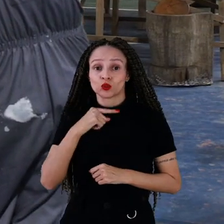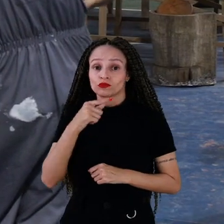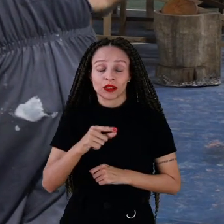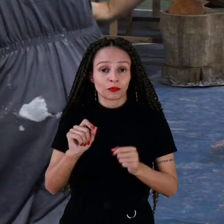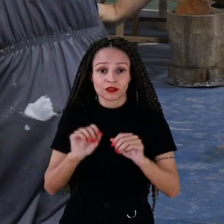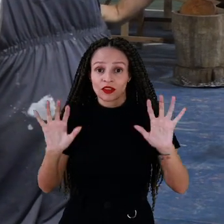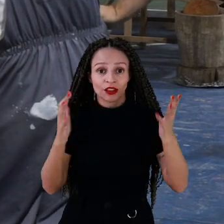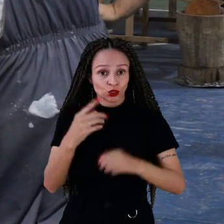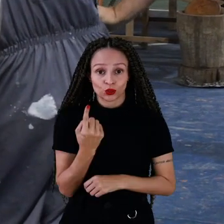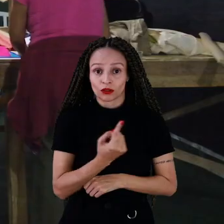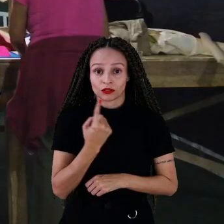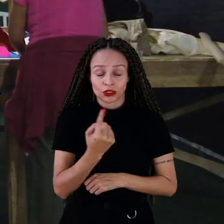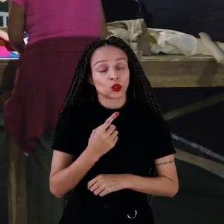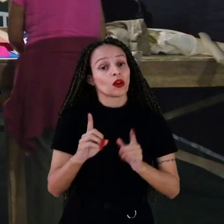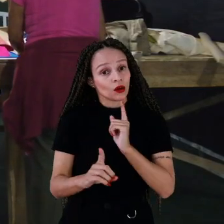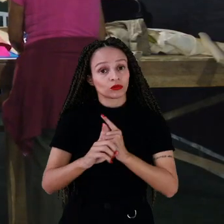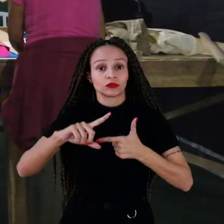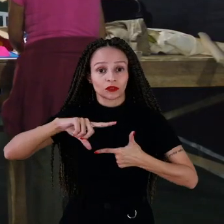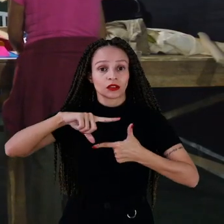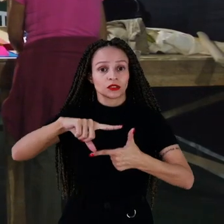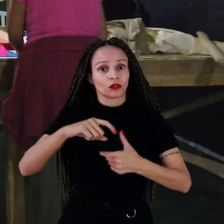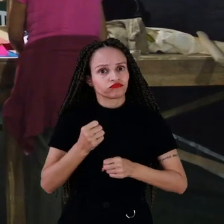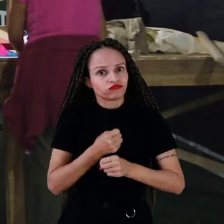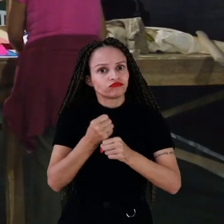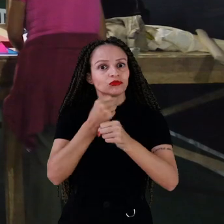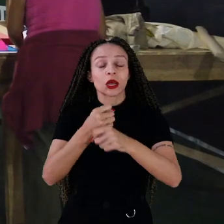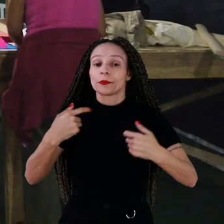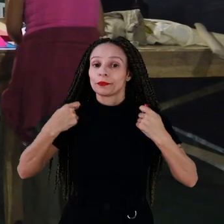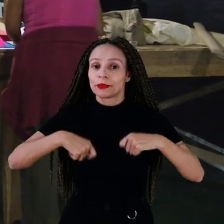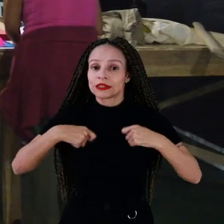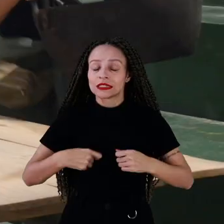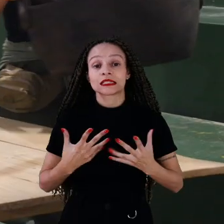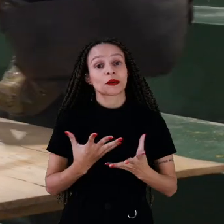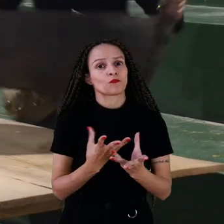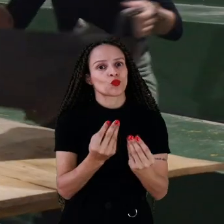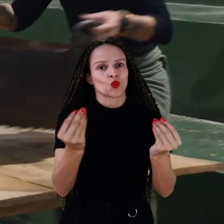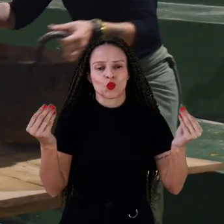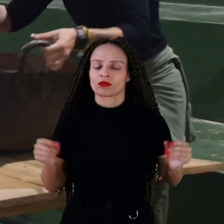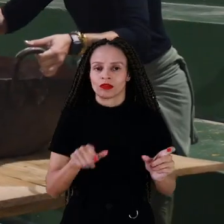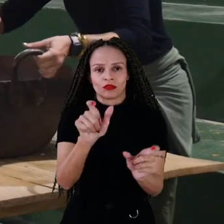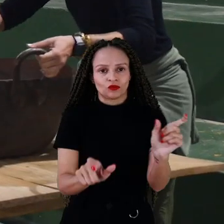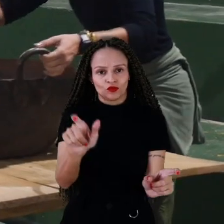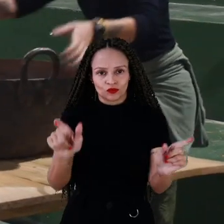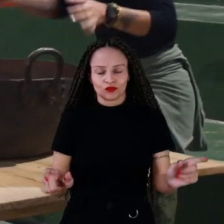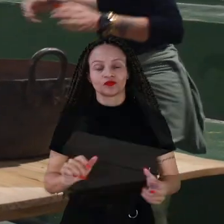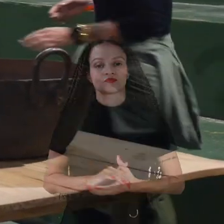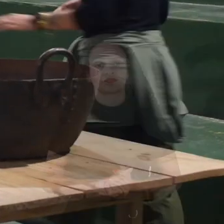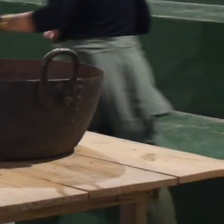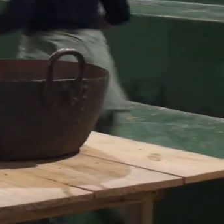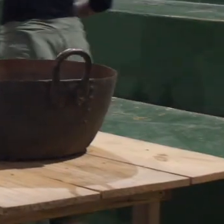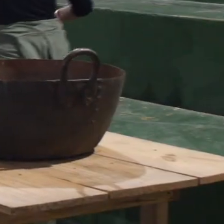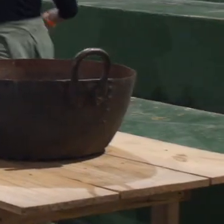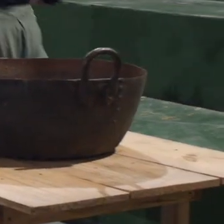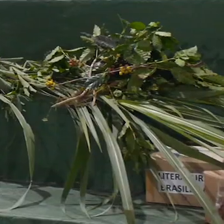faz um evento desse porte sozinho. E que para o Encontro de Tradições ser construído, a gente precisa de muita gente.